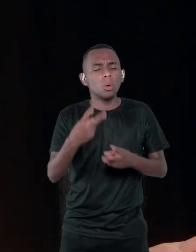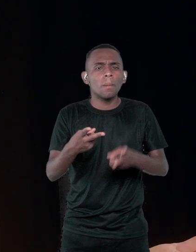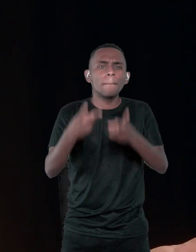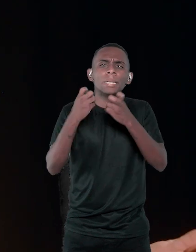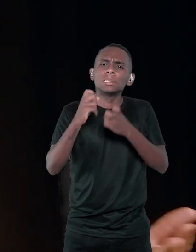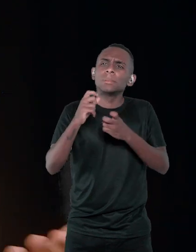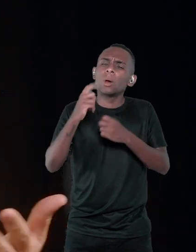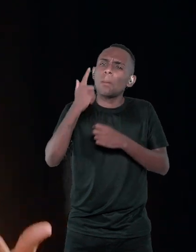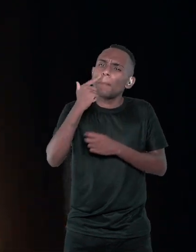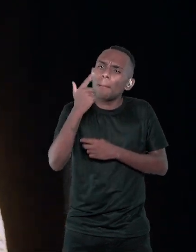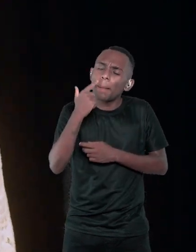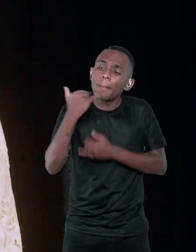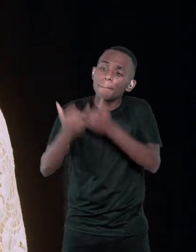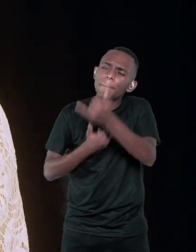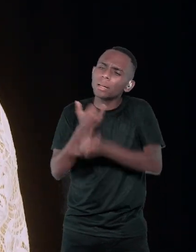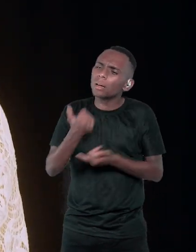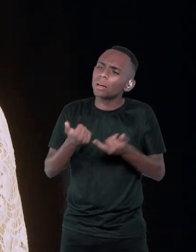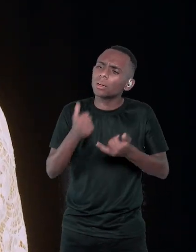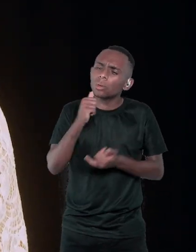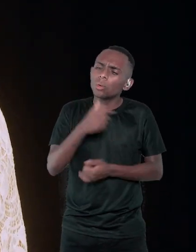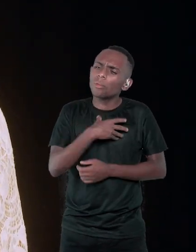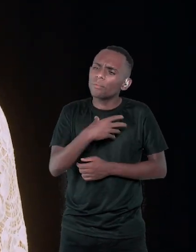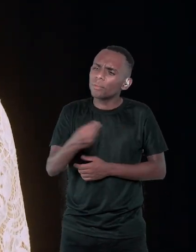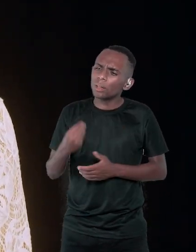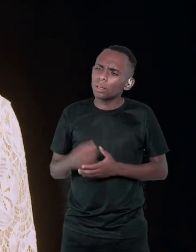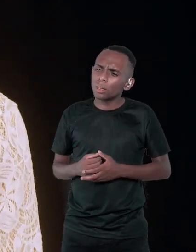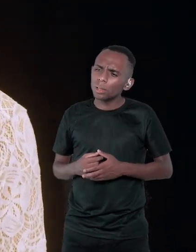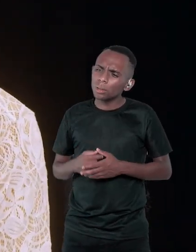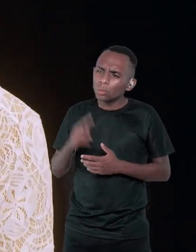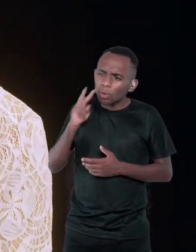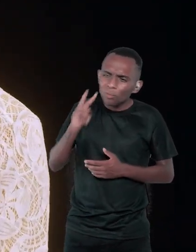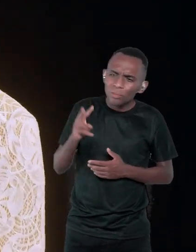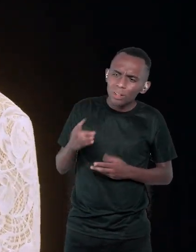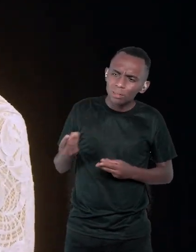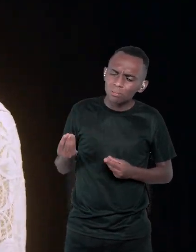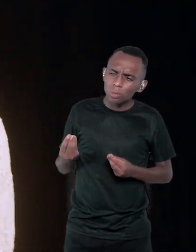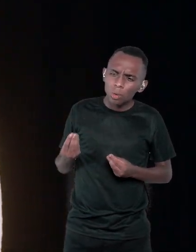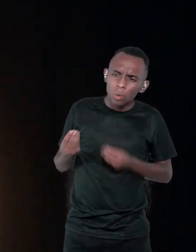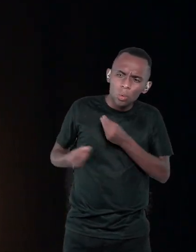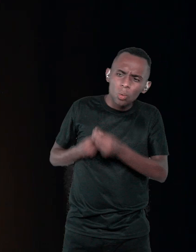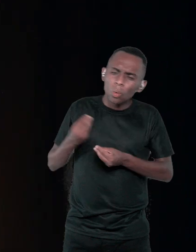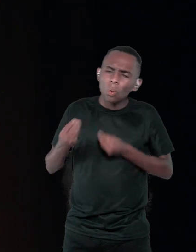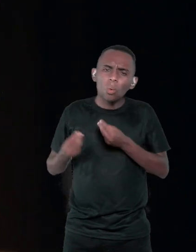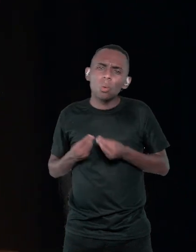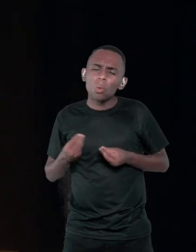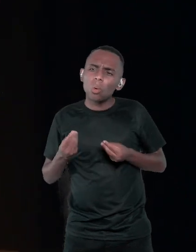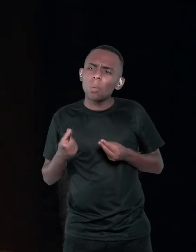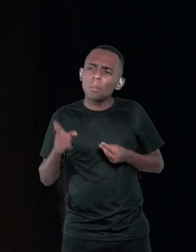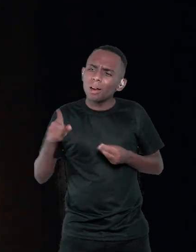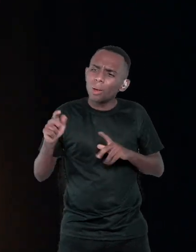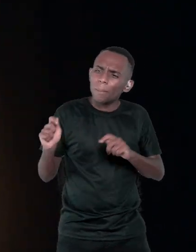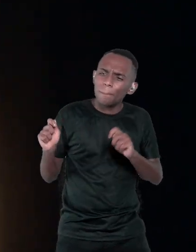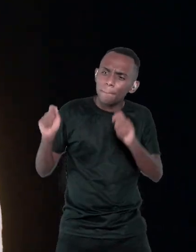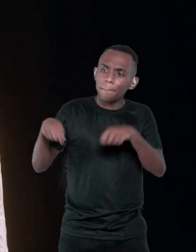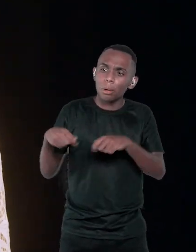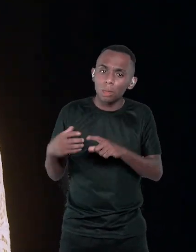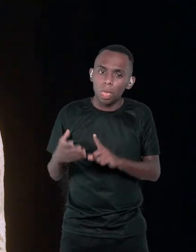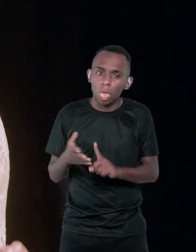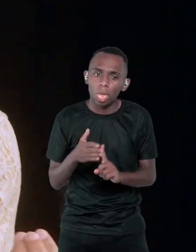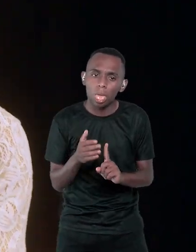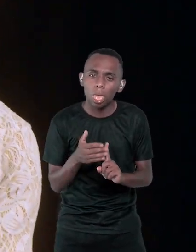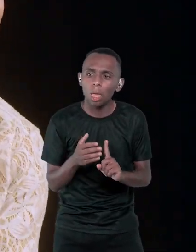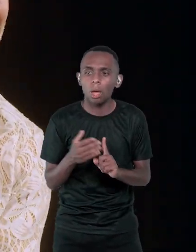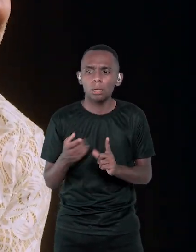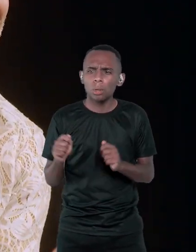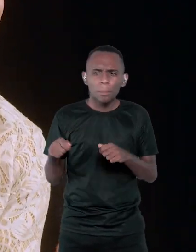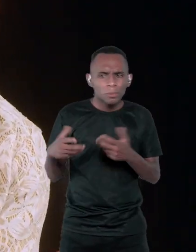brincando com a filha. Em que momento isso passa a ser uma coisa indesejável? Passa a ser uma possibilidade de assédio? O